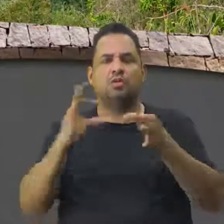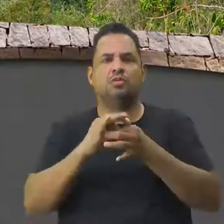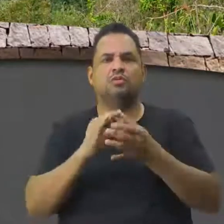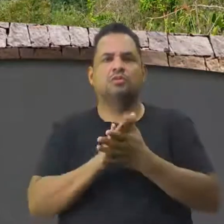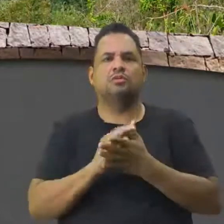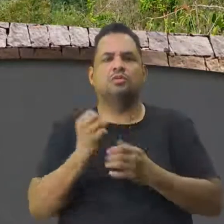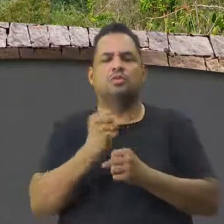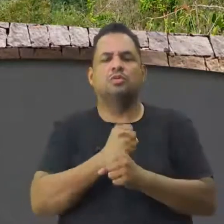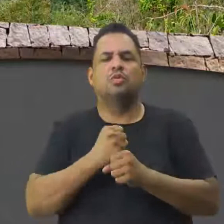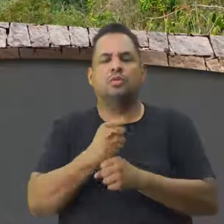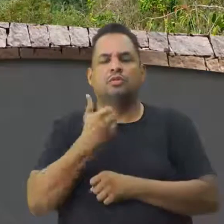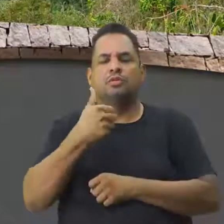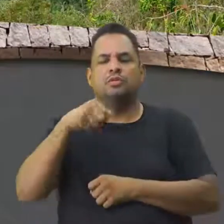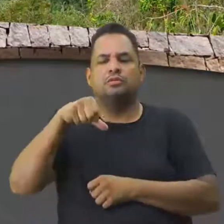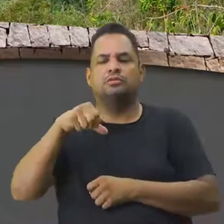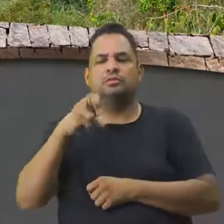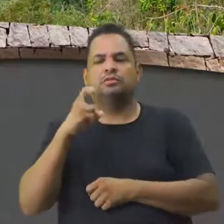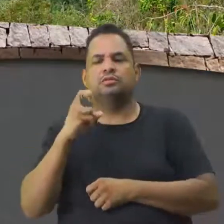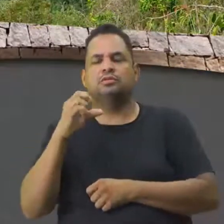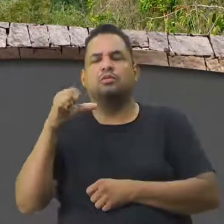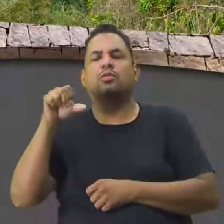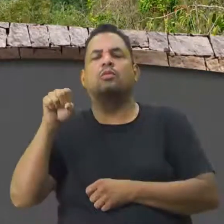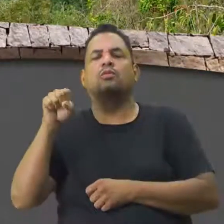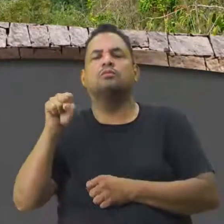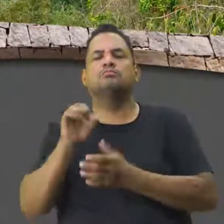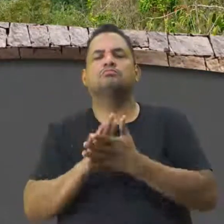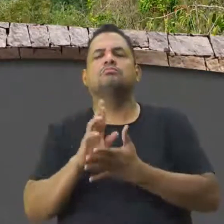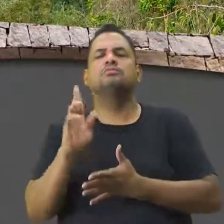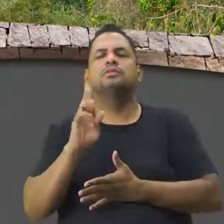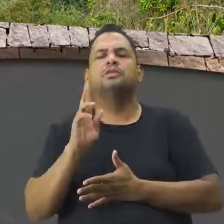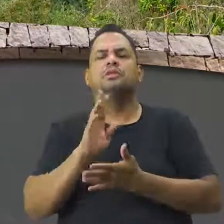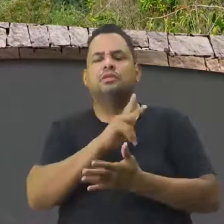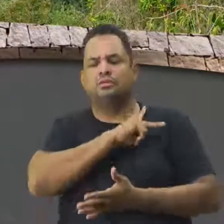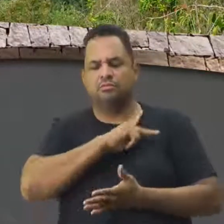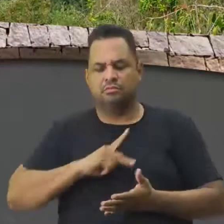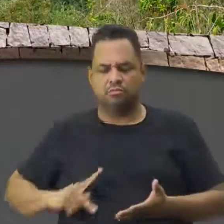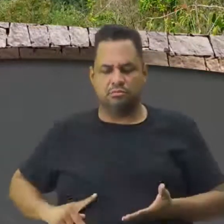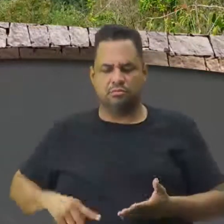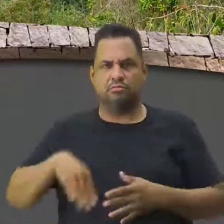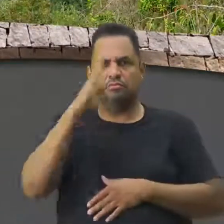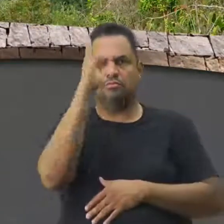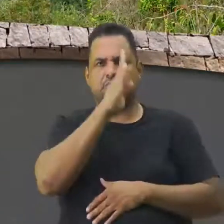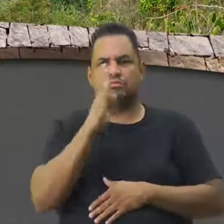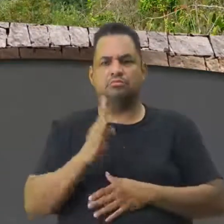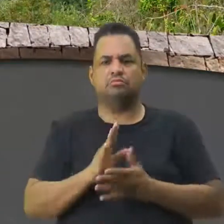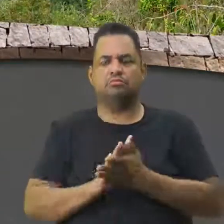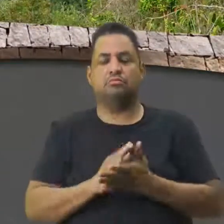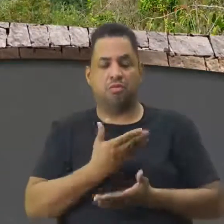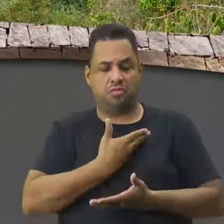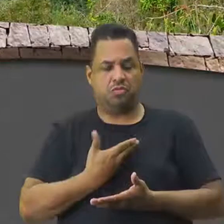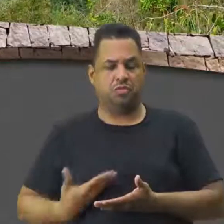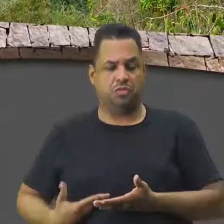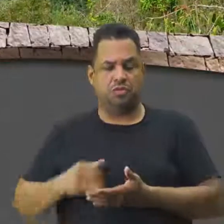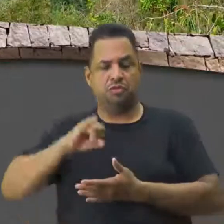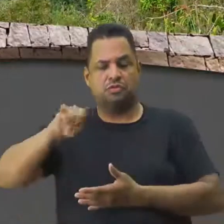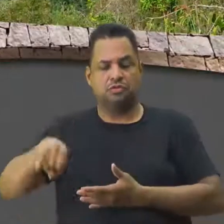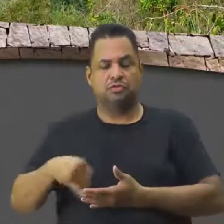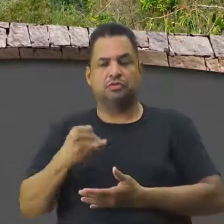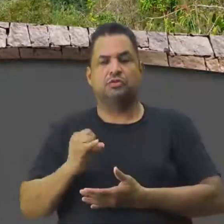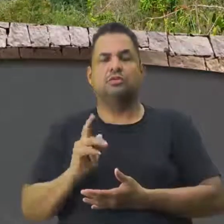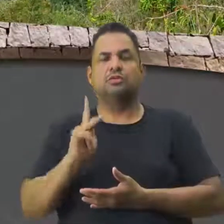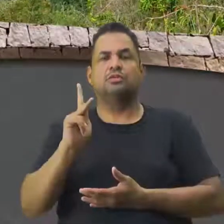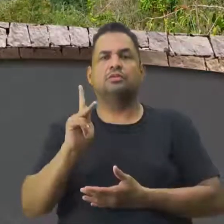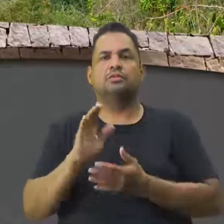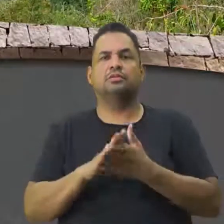1958, quem era o presidente do Brasil? Governo JK. Se eu chegar aqui